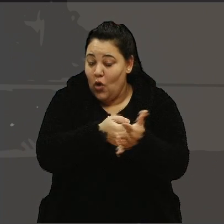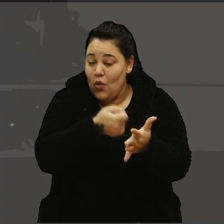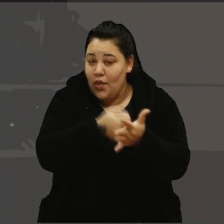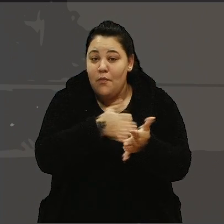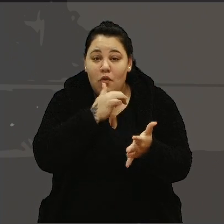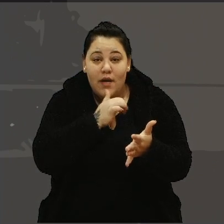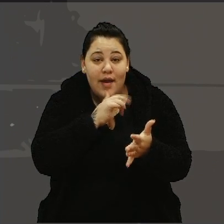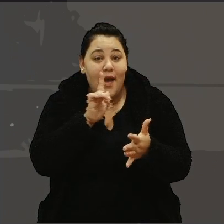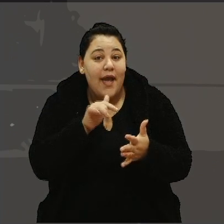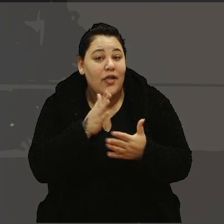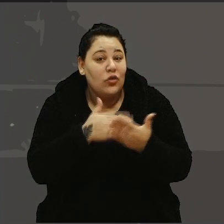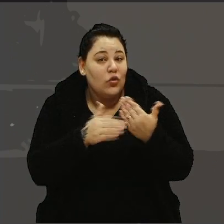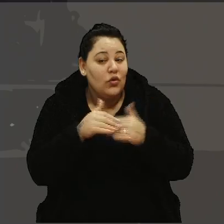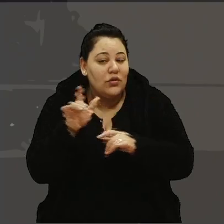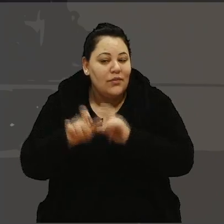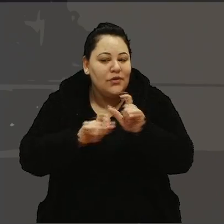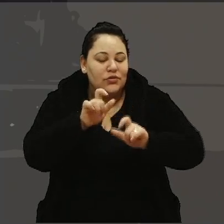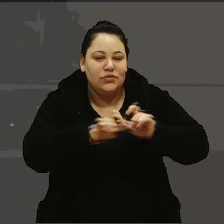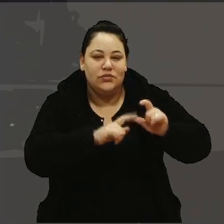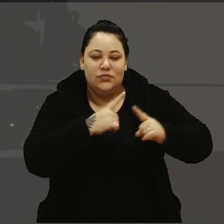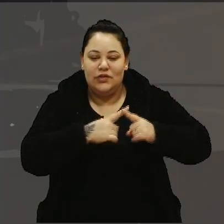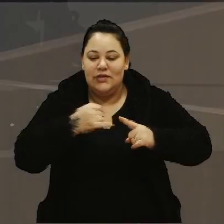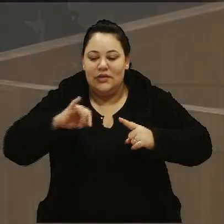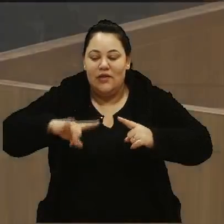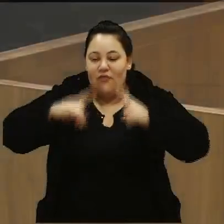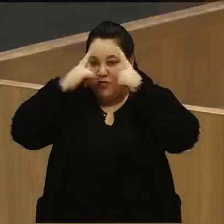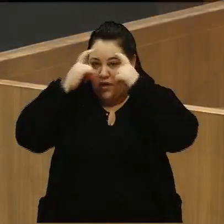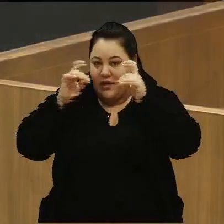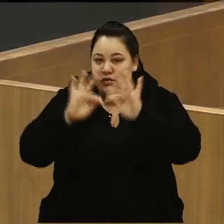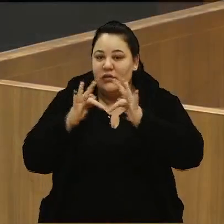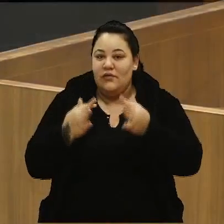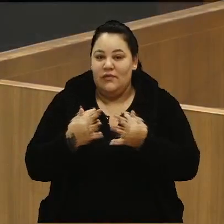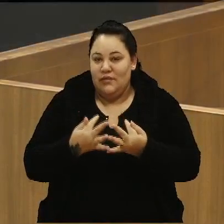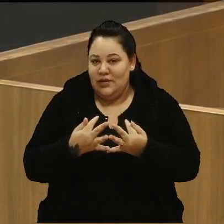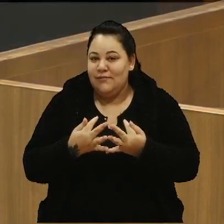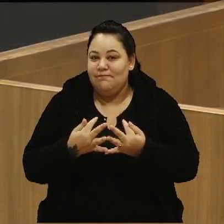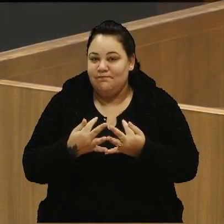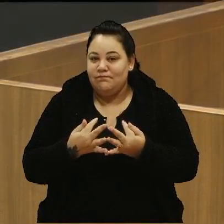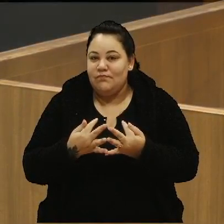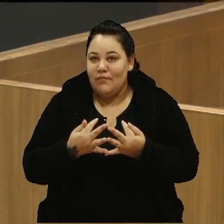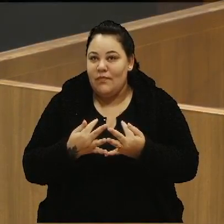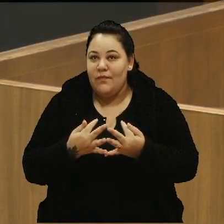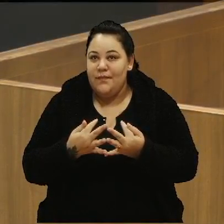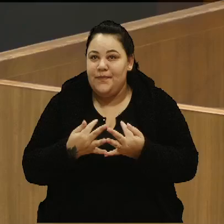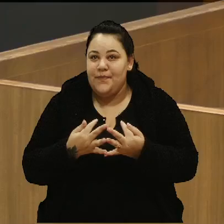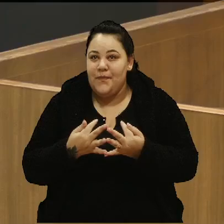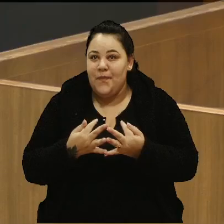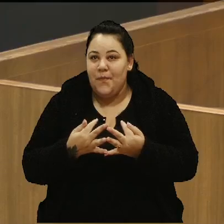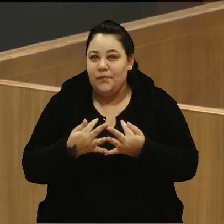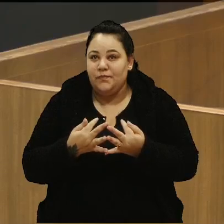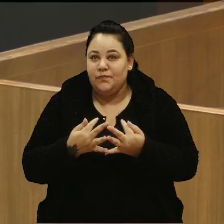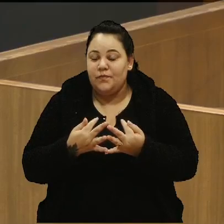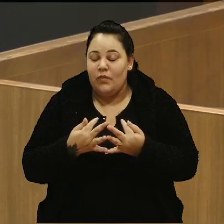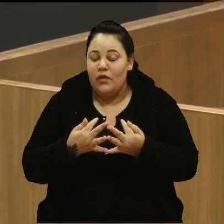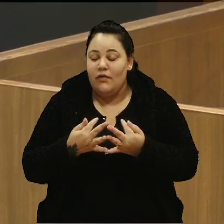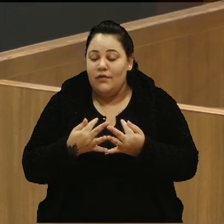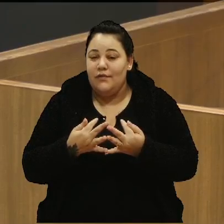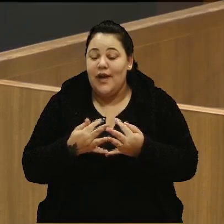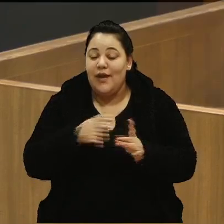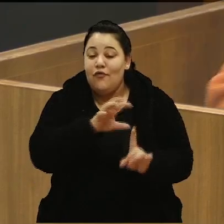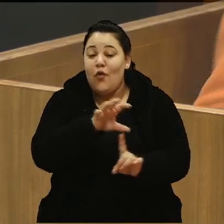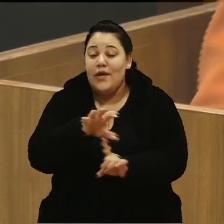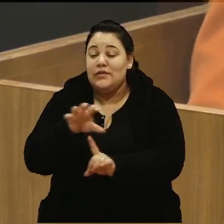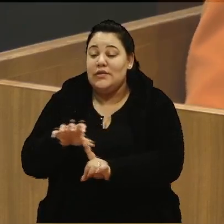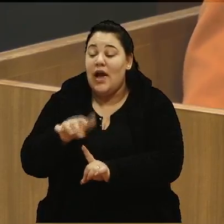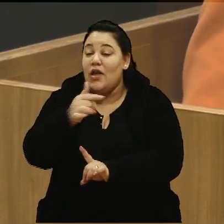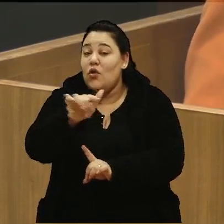tem violência numa família, vai estar formando outros homens e mulheres violentos,